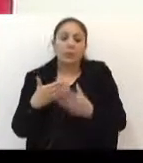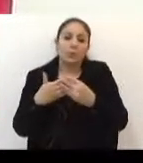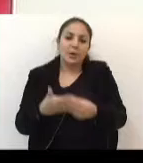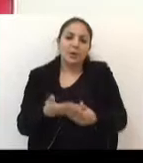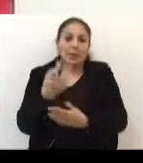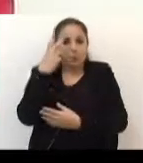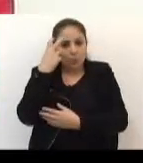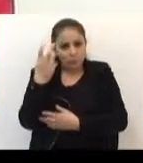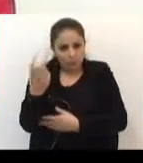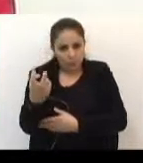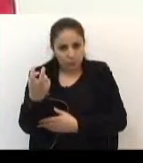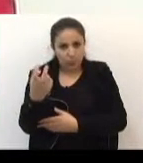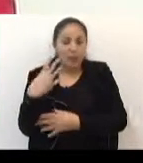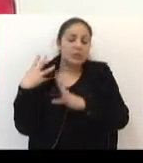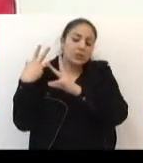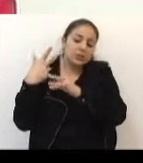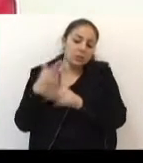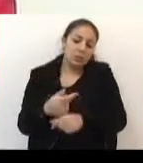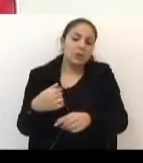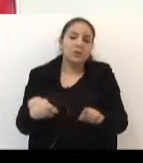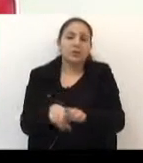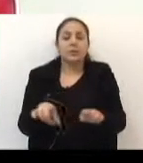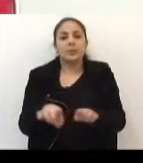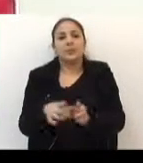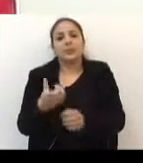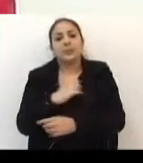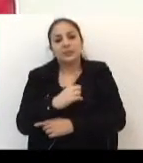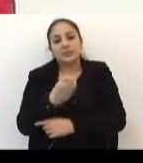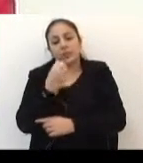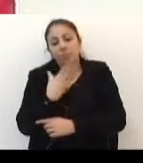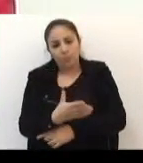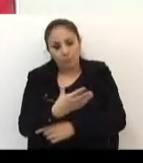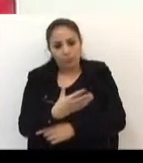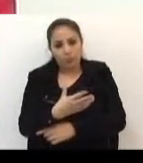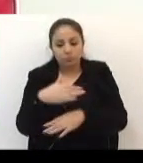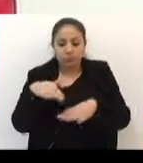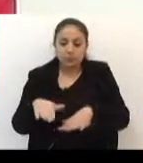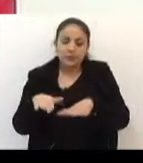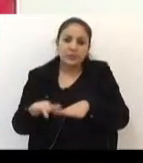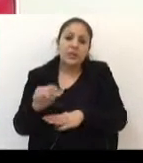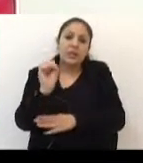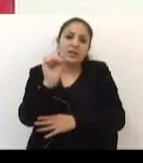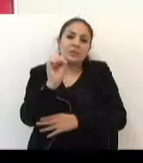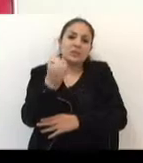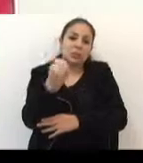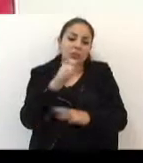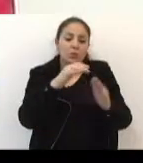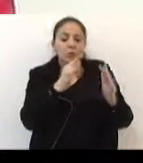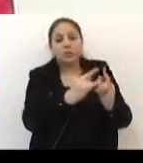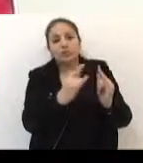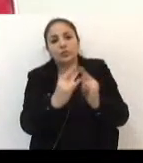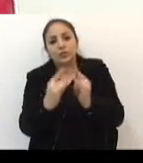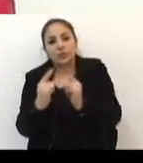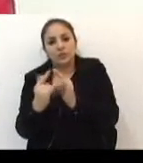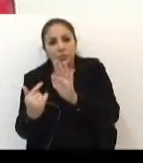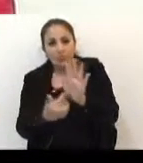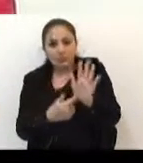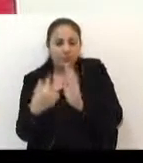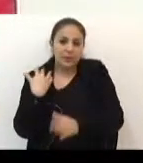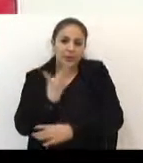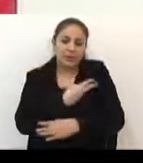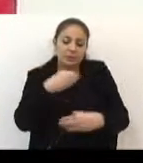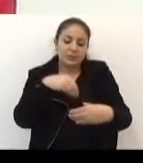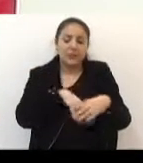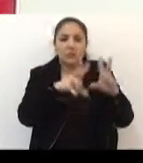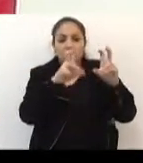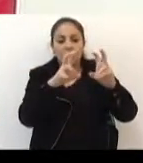história, aprender, né, com um belo desfile que essas 8 entidades vão apresentar para a gente, dentro então desses subtítulos que